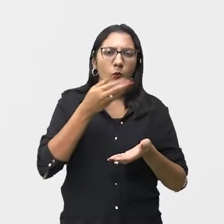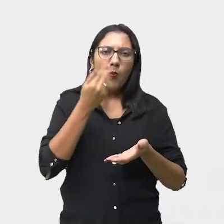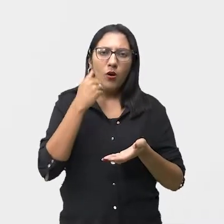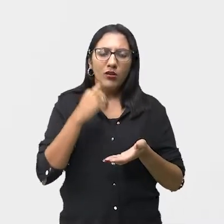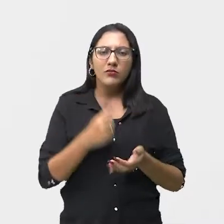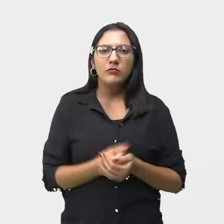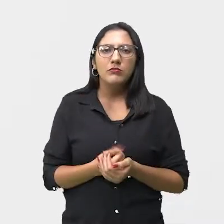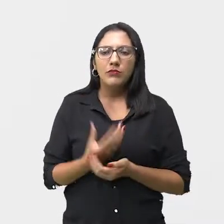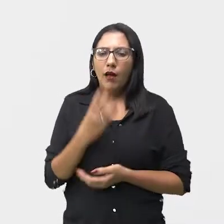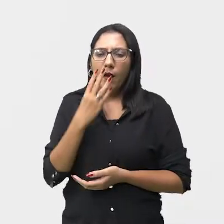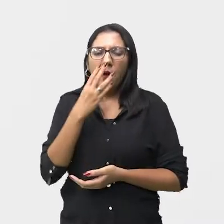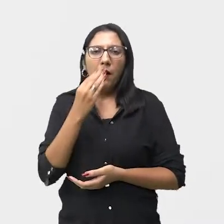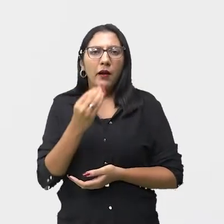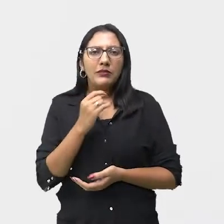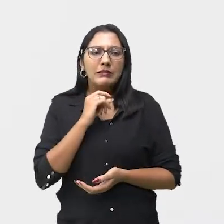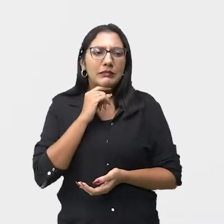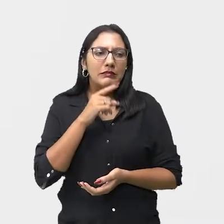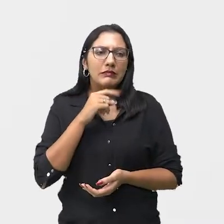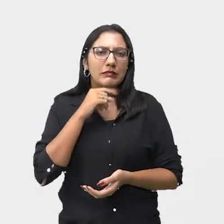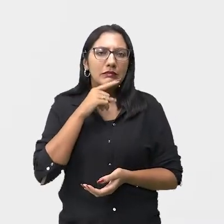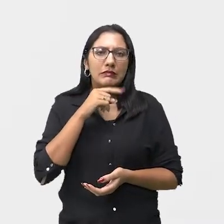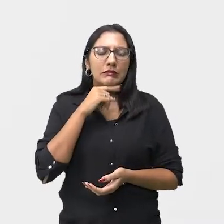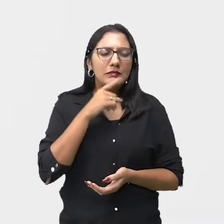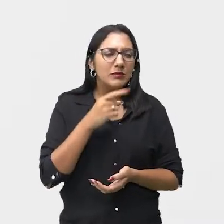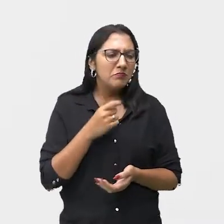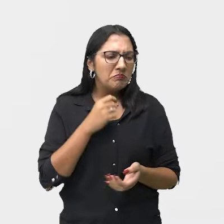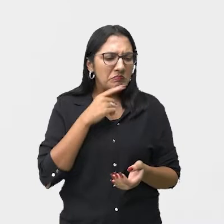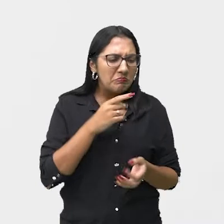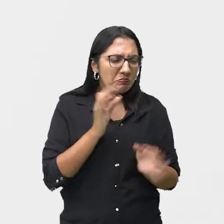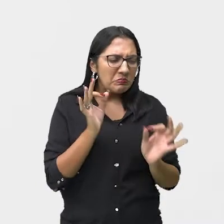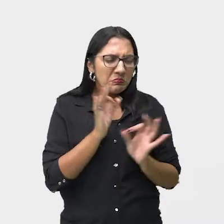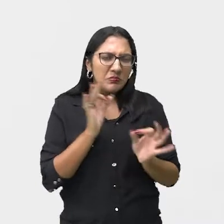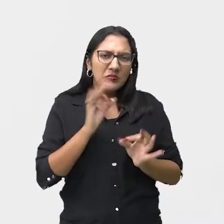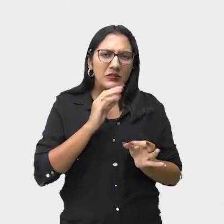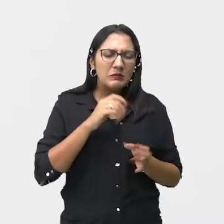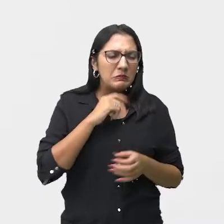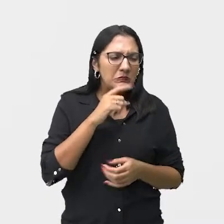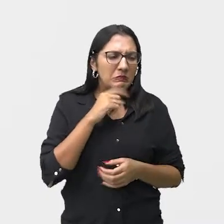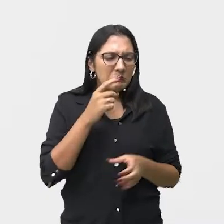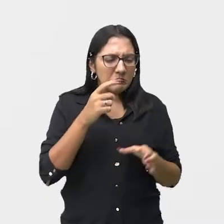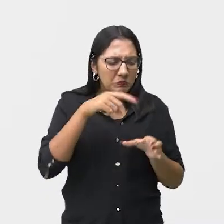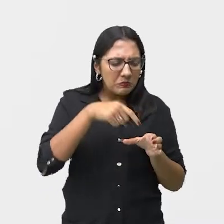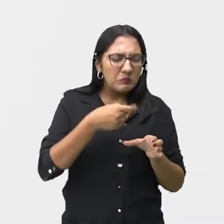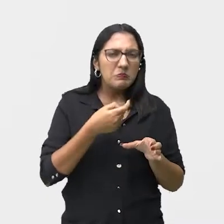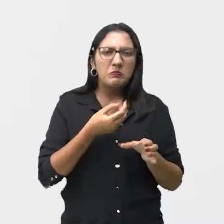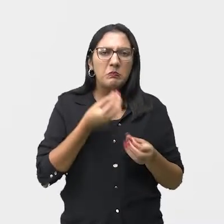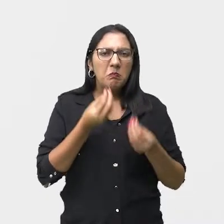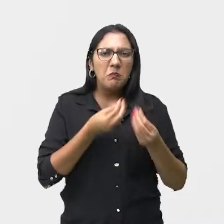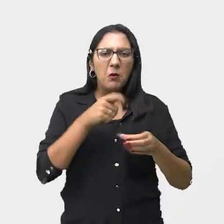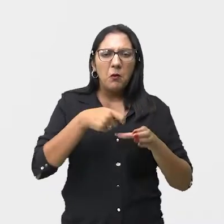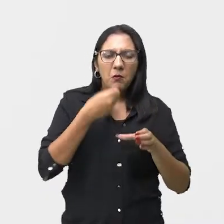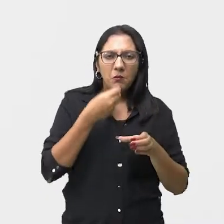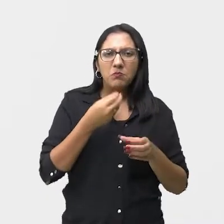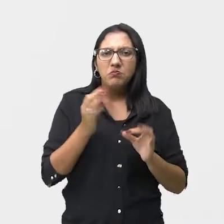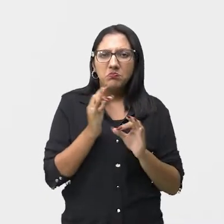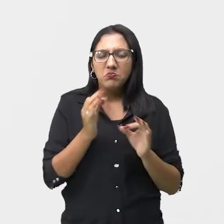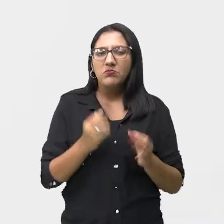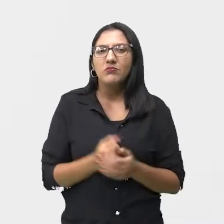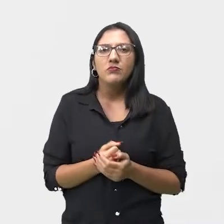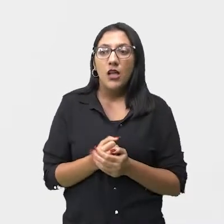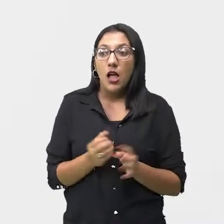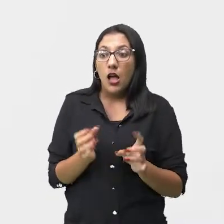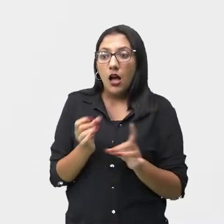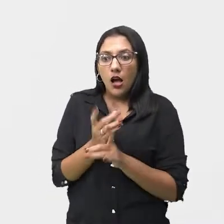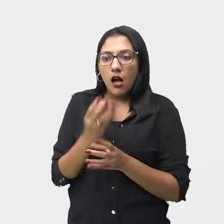raposa nada comeu, lambendo apenas algum pingo que caía fora do jarro. Acabado o jantar, o